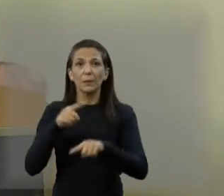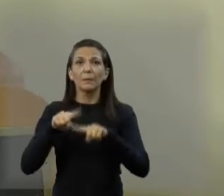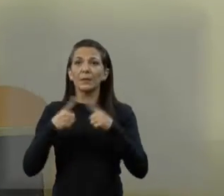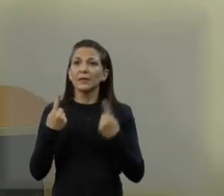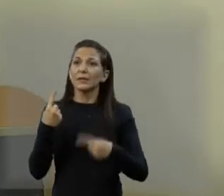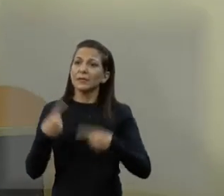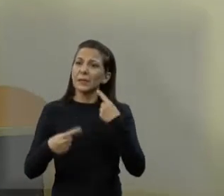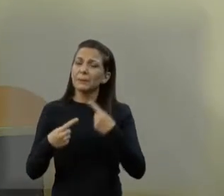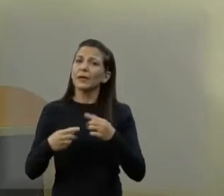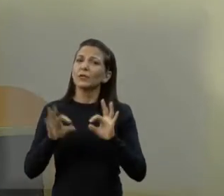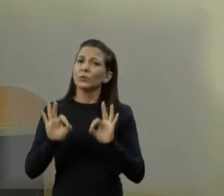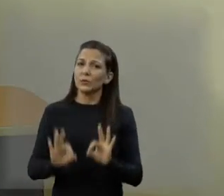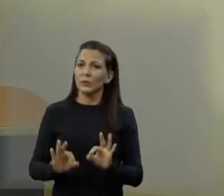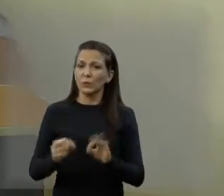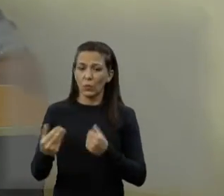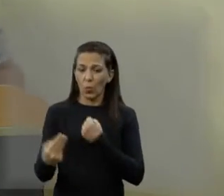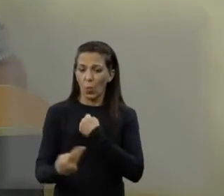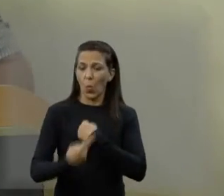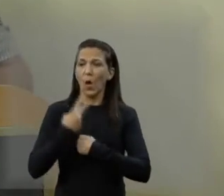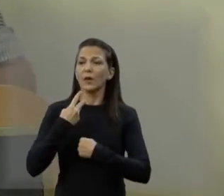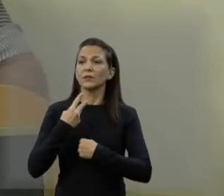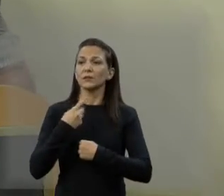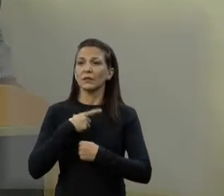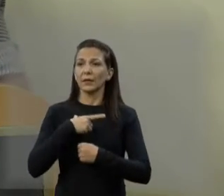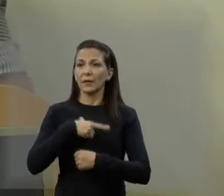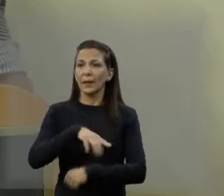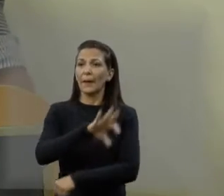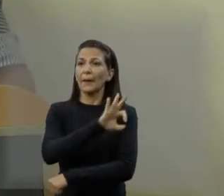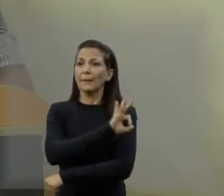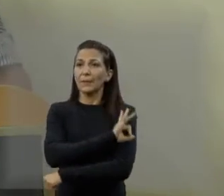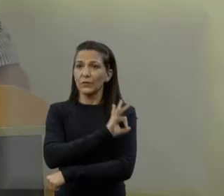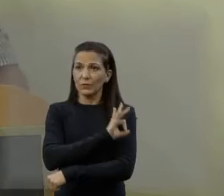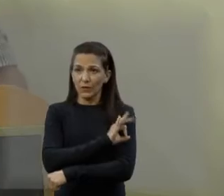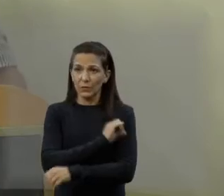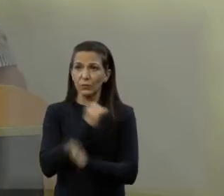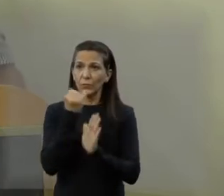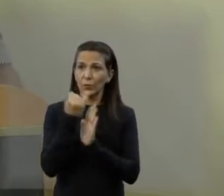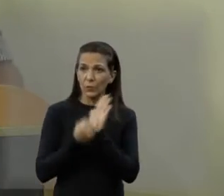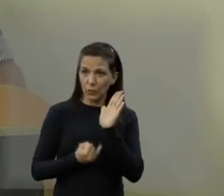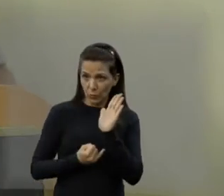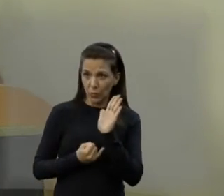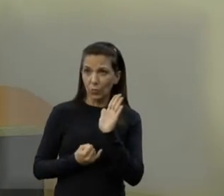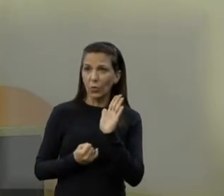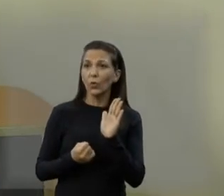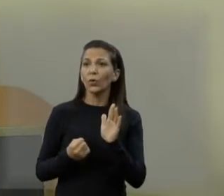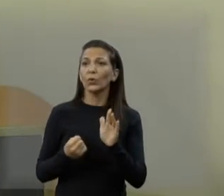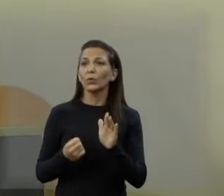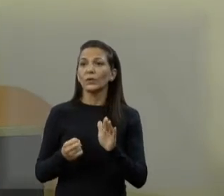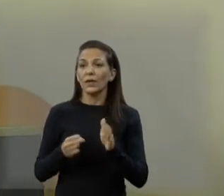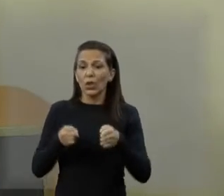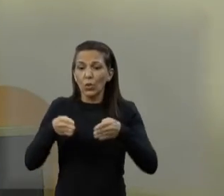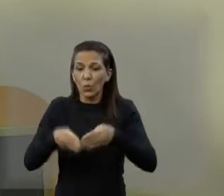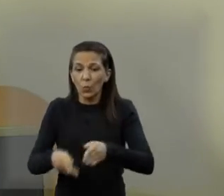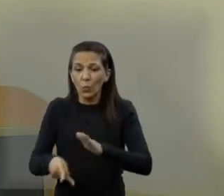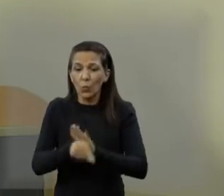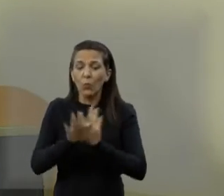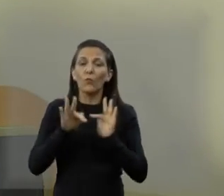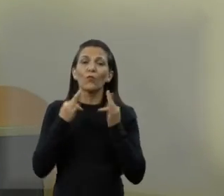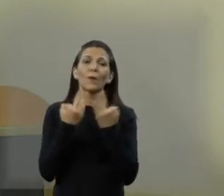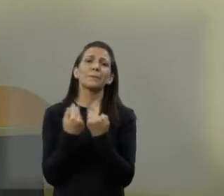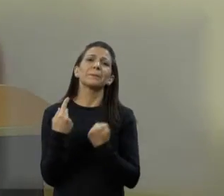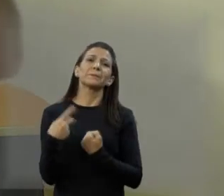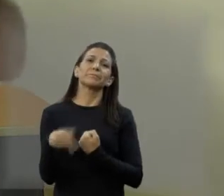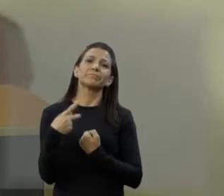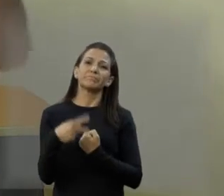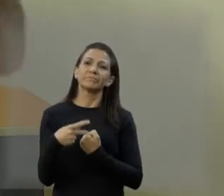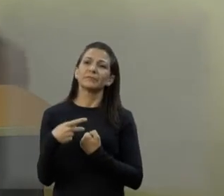receber uma mensagem no WhatsApp pela dor para Landim o prefeito quer cobrar IPTU até do túmulo da sua família isso é realmente muito